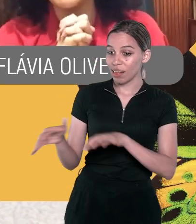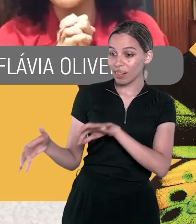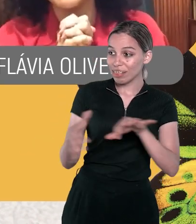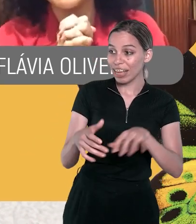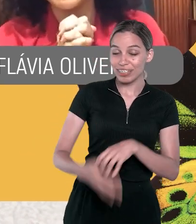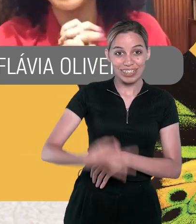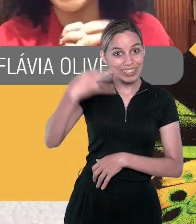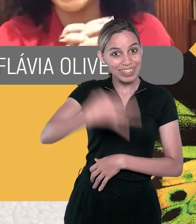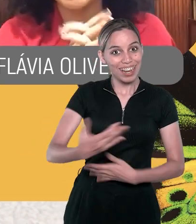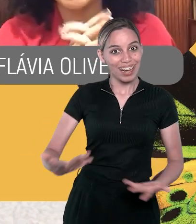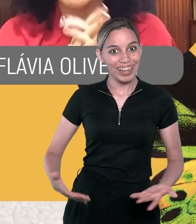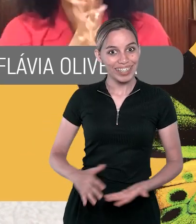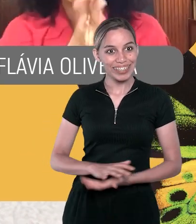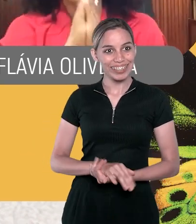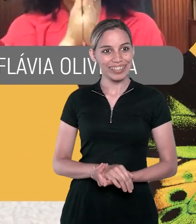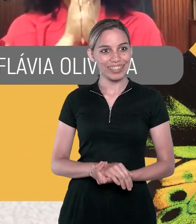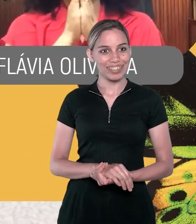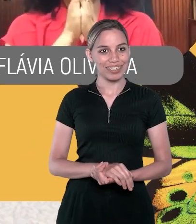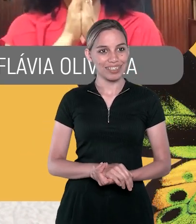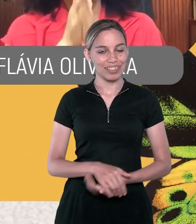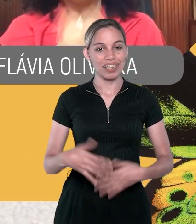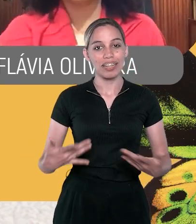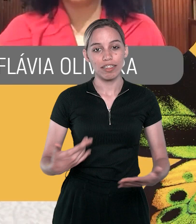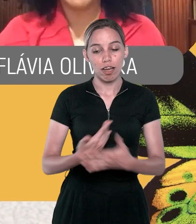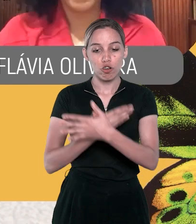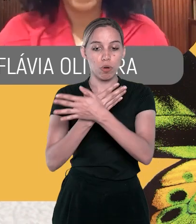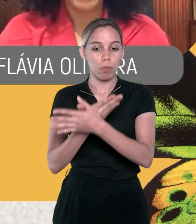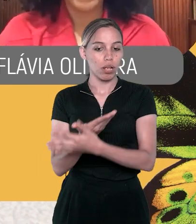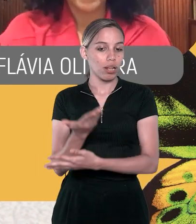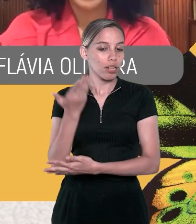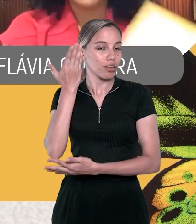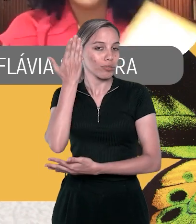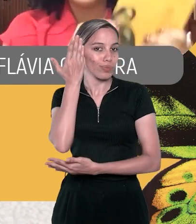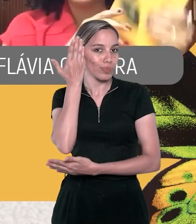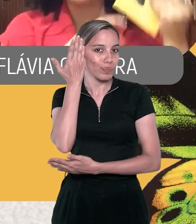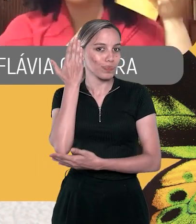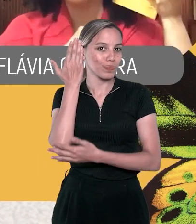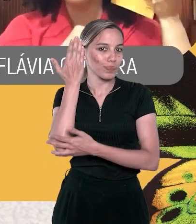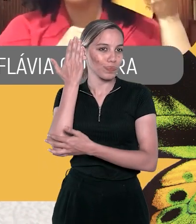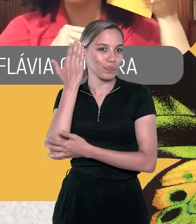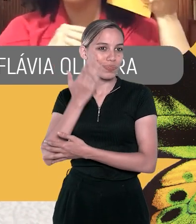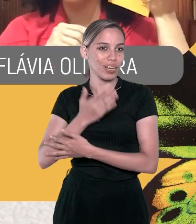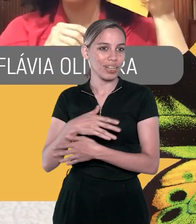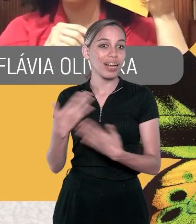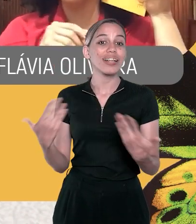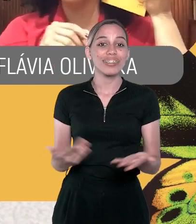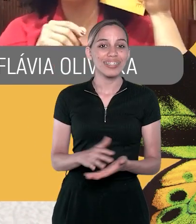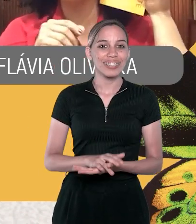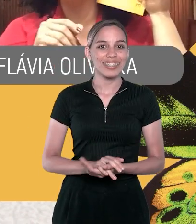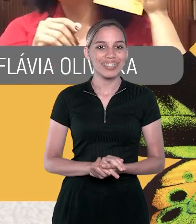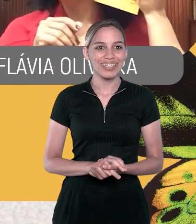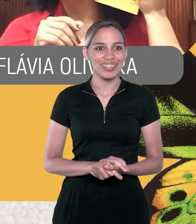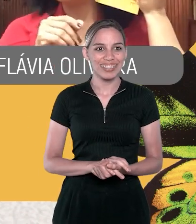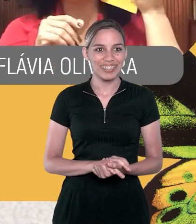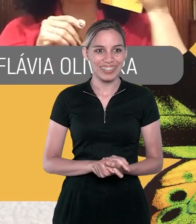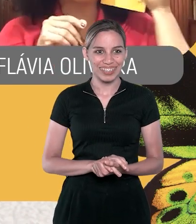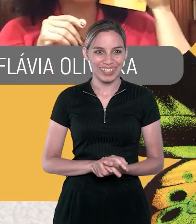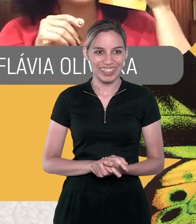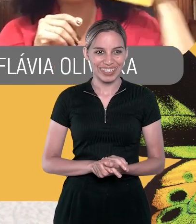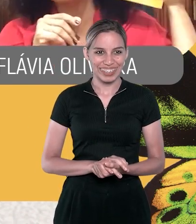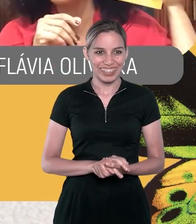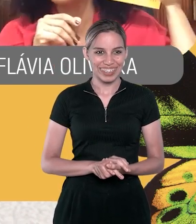terminar colocando as borboletas no ouvido. Afonso, Sérgio e Flávia brincam novamente com os